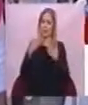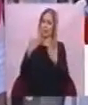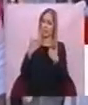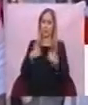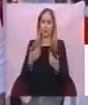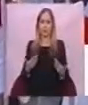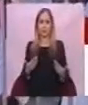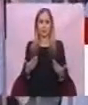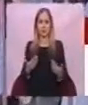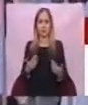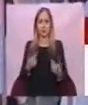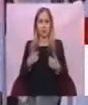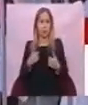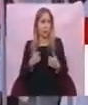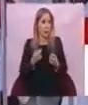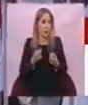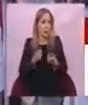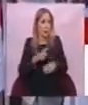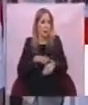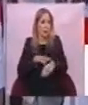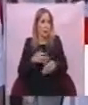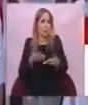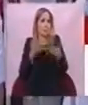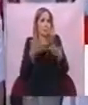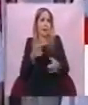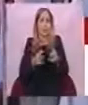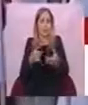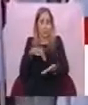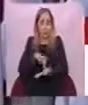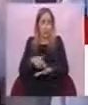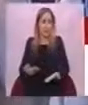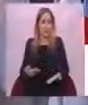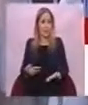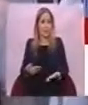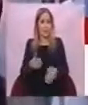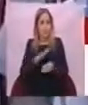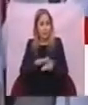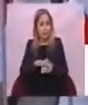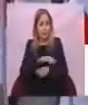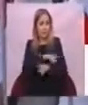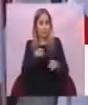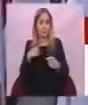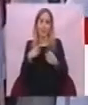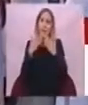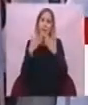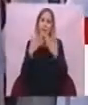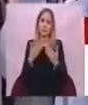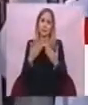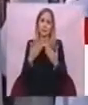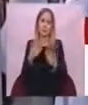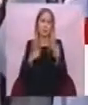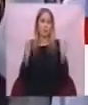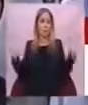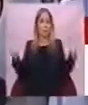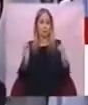isso. E o nosso é o pequeno contributo que temos que dar às pessoas, é estar aqui, sermos acarinhados por eles, agradecermos exatamente a presença deles